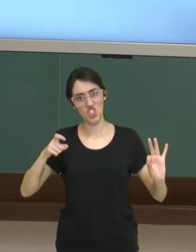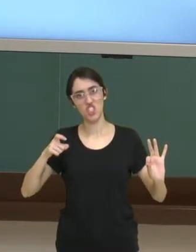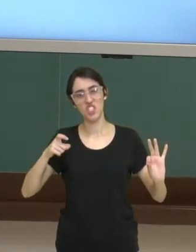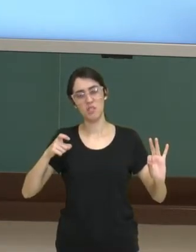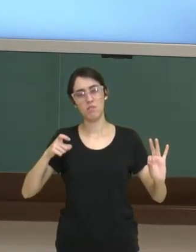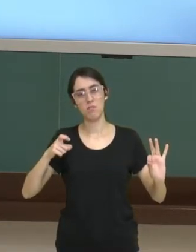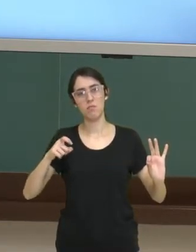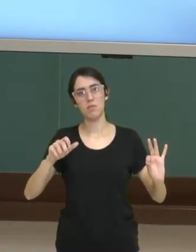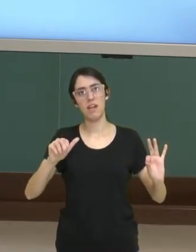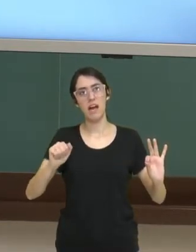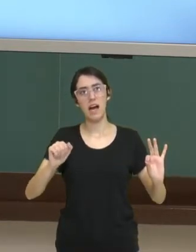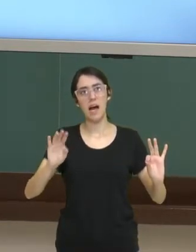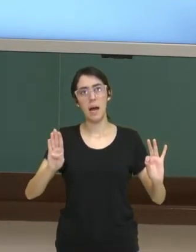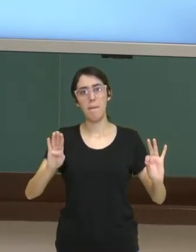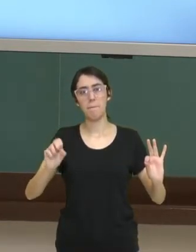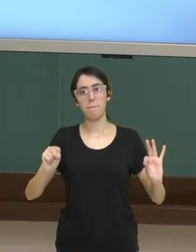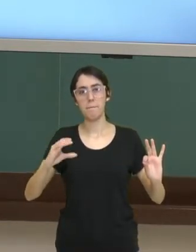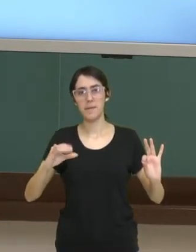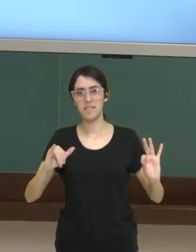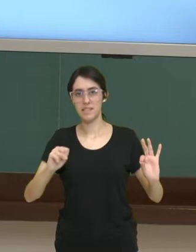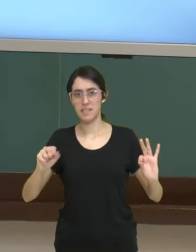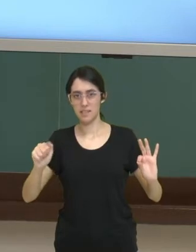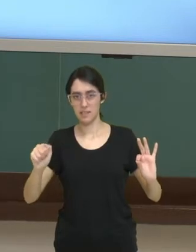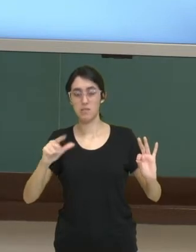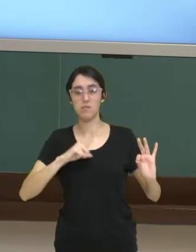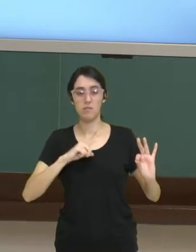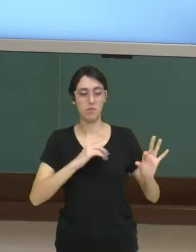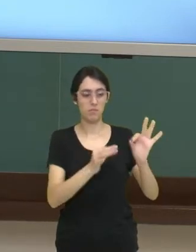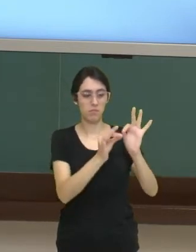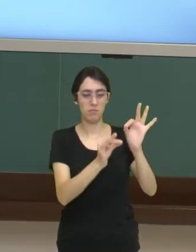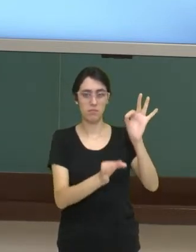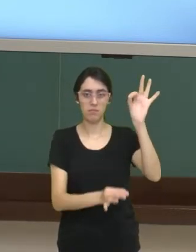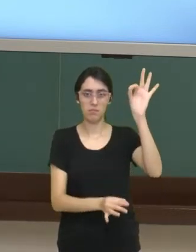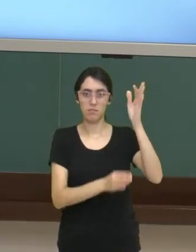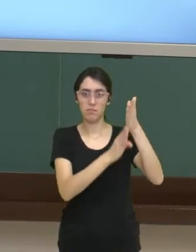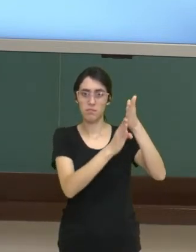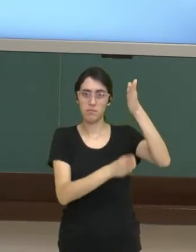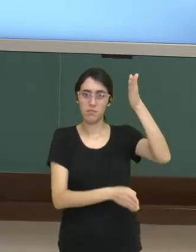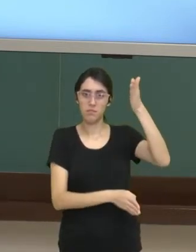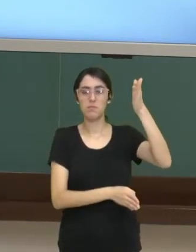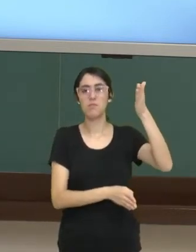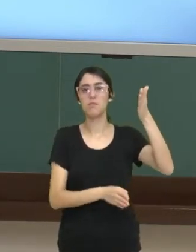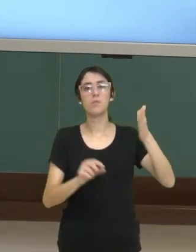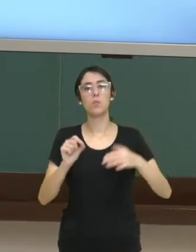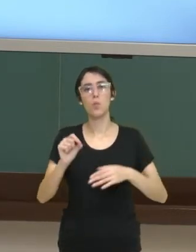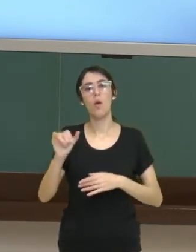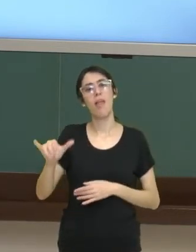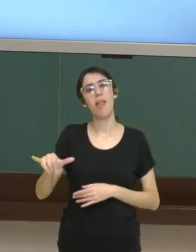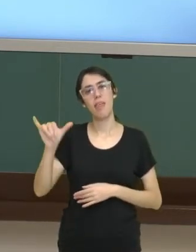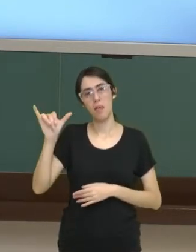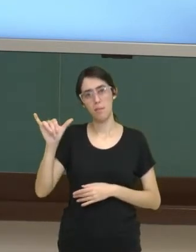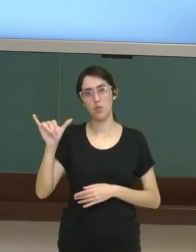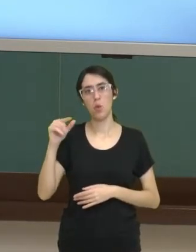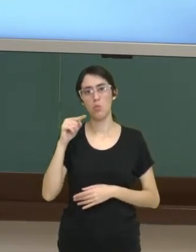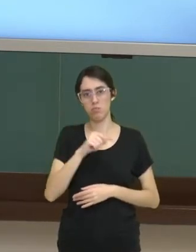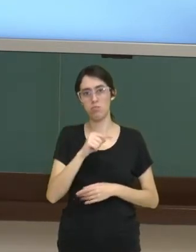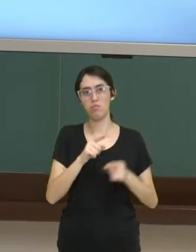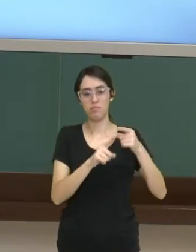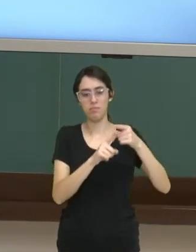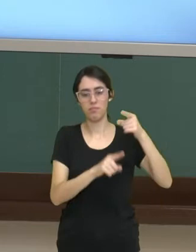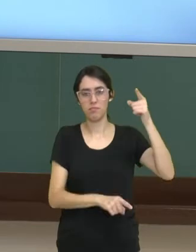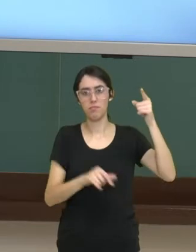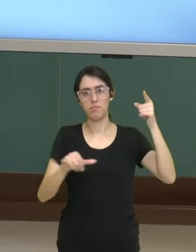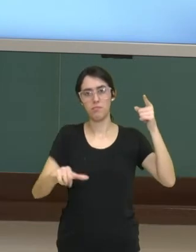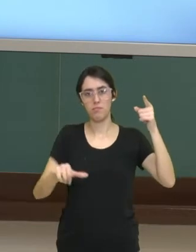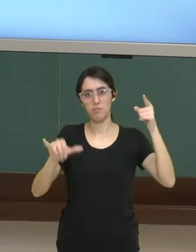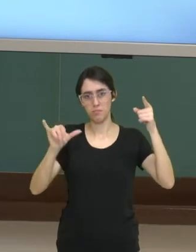como abscissa, e no eixo vertical, que a gente chama o eixo Y, que também é conhecido como o